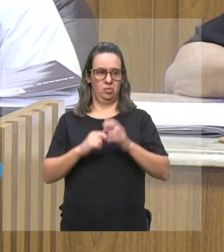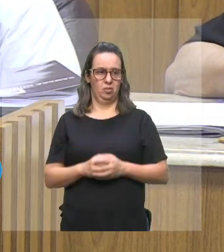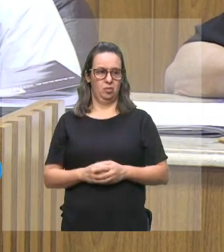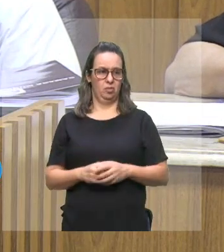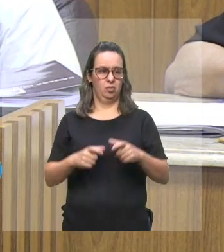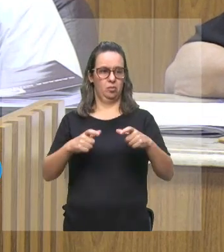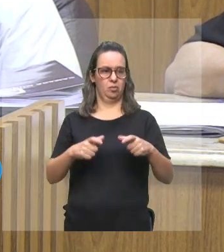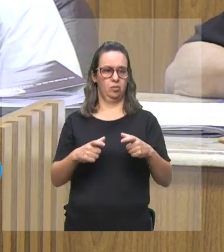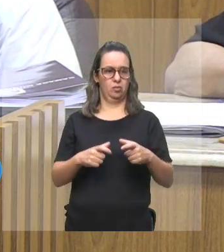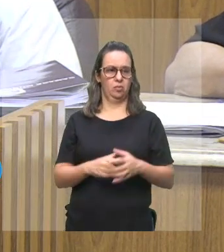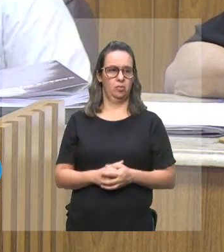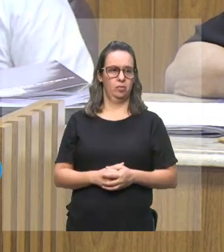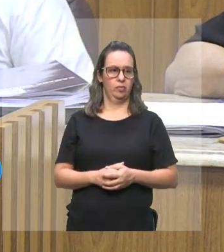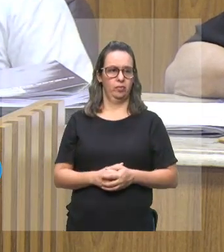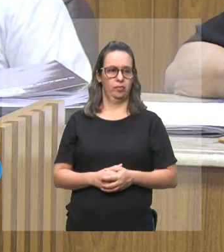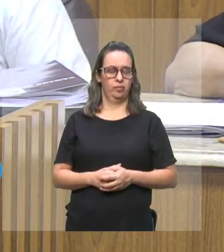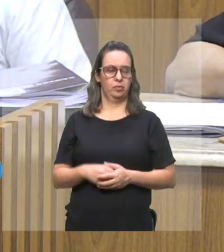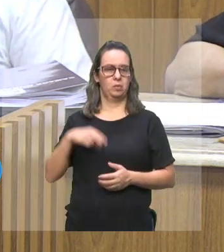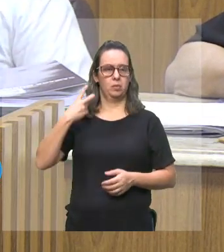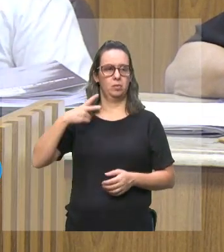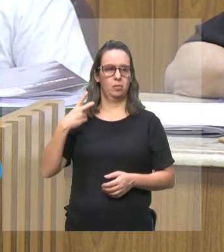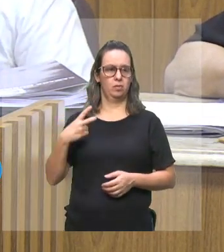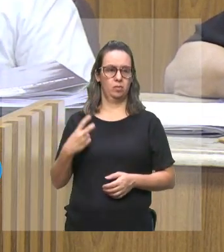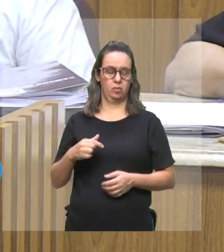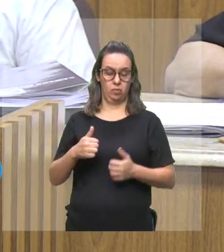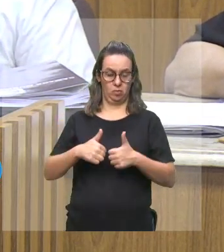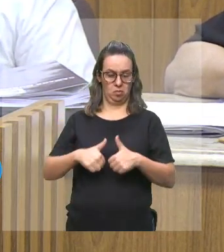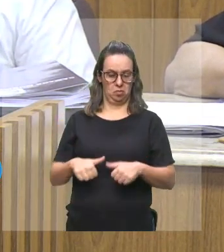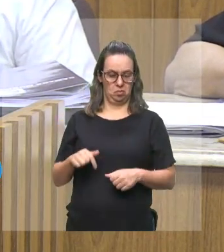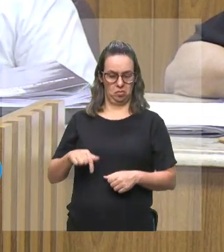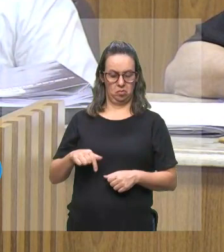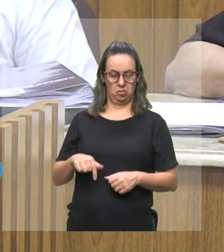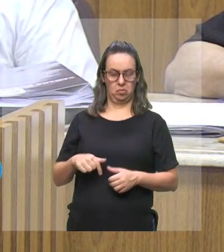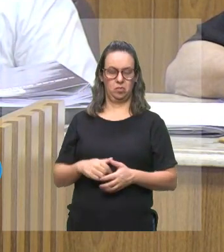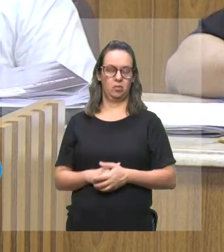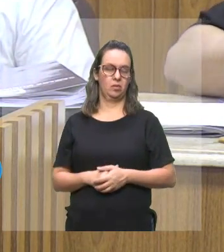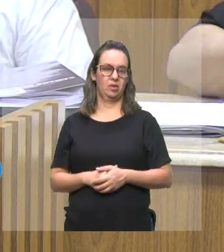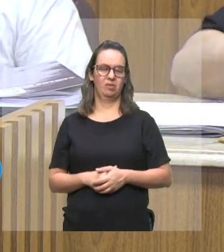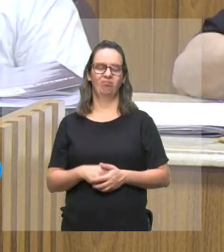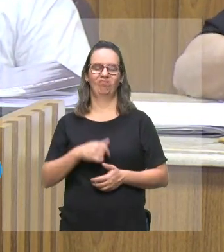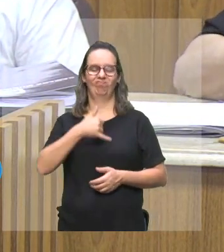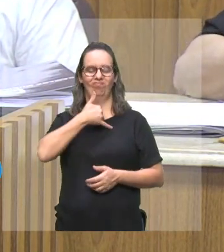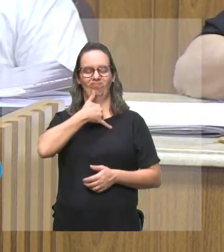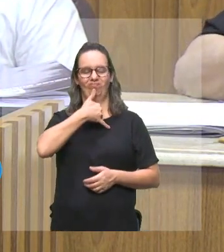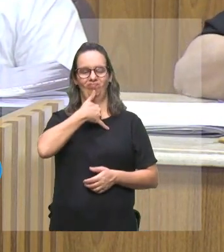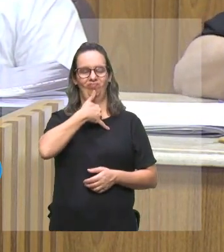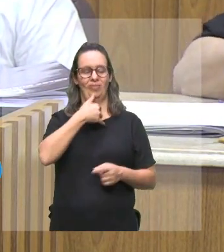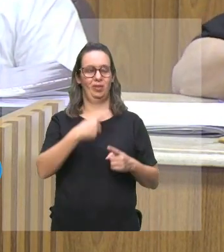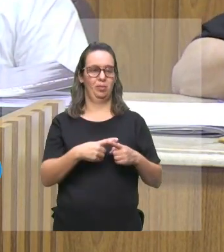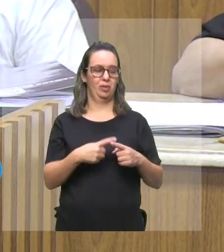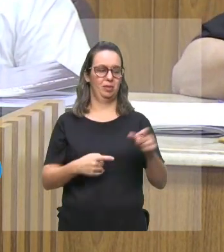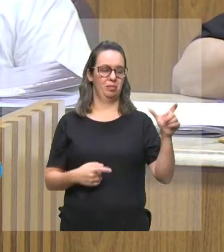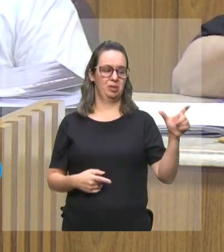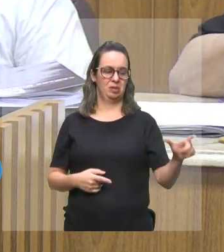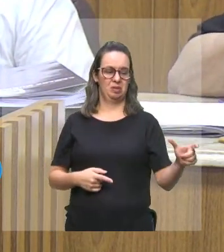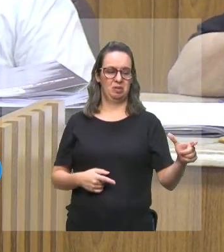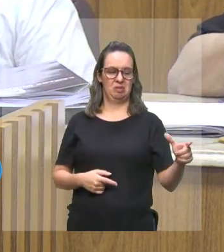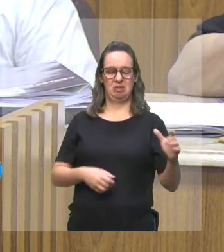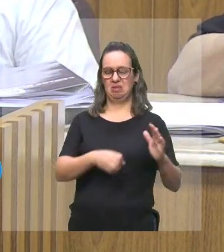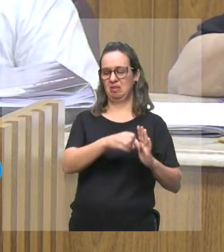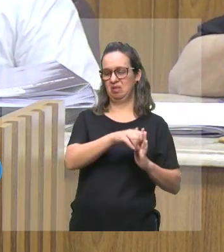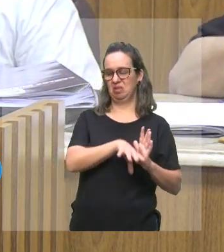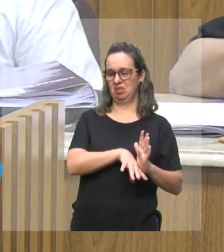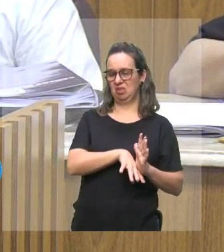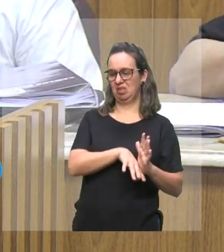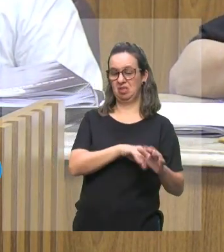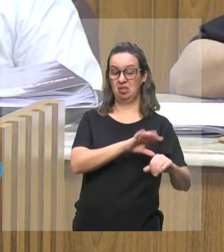ocupa. De se lamentar que, geralmente, essas pessoas são aquelas que foram indicadas politicamente